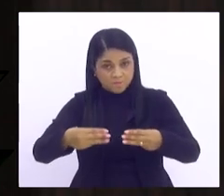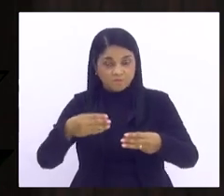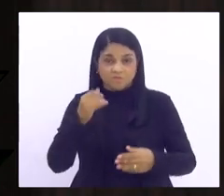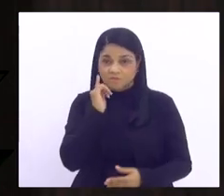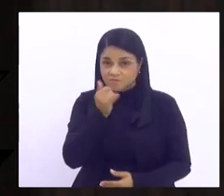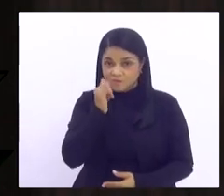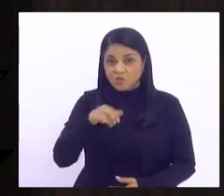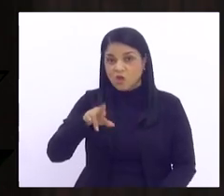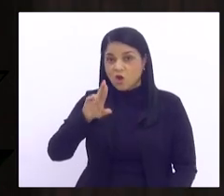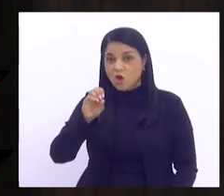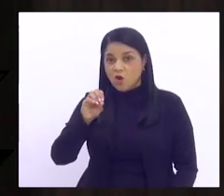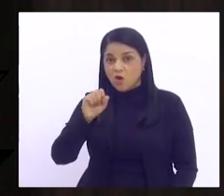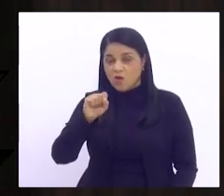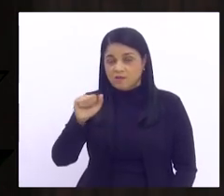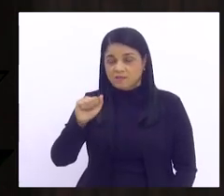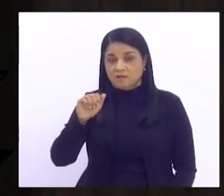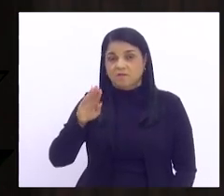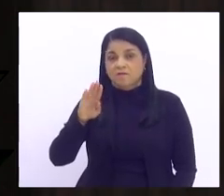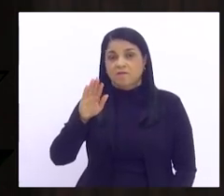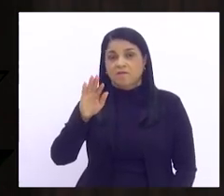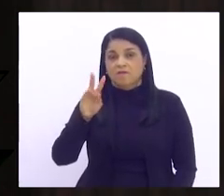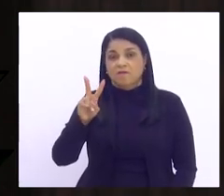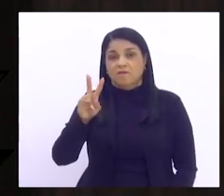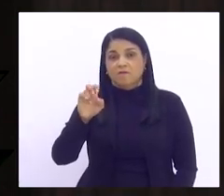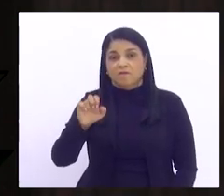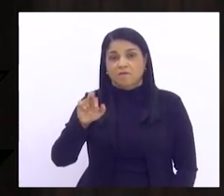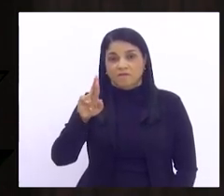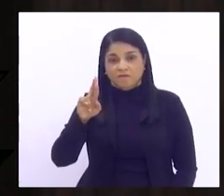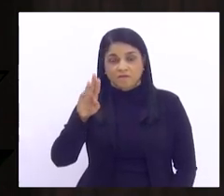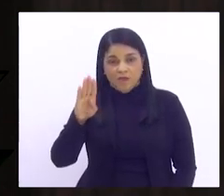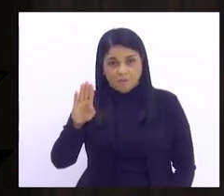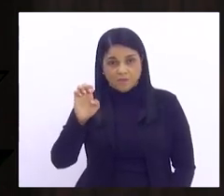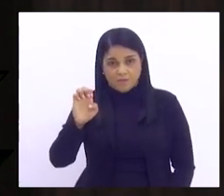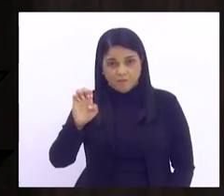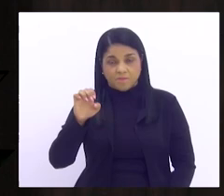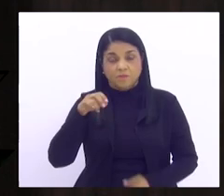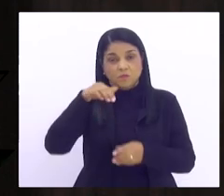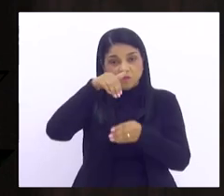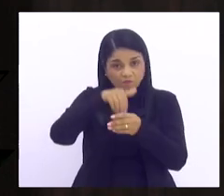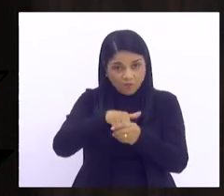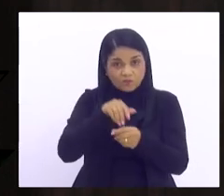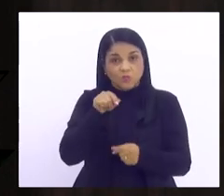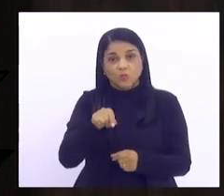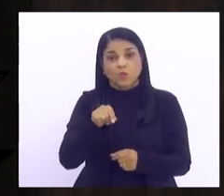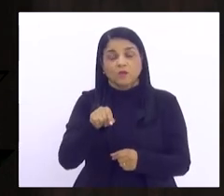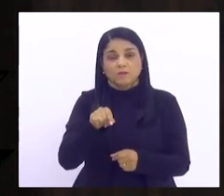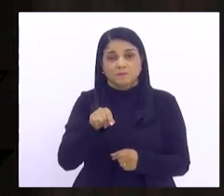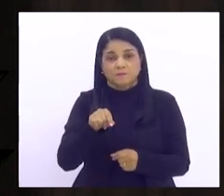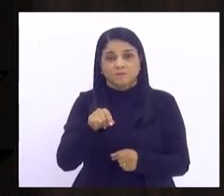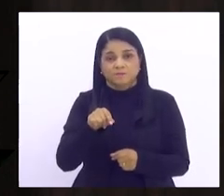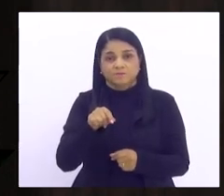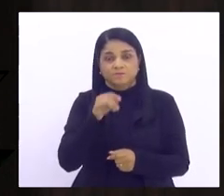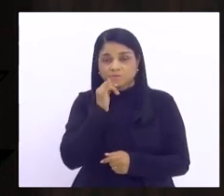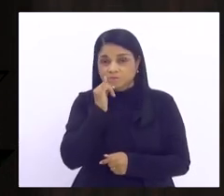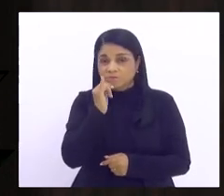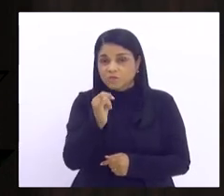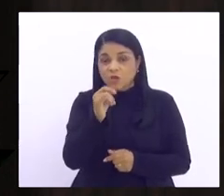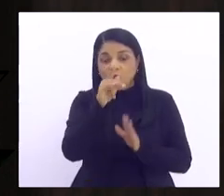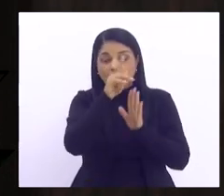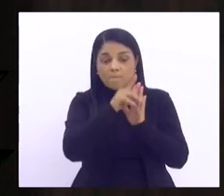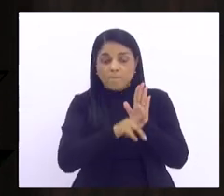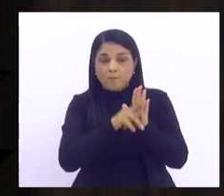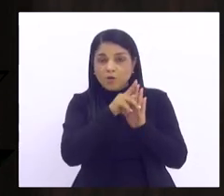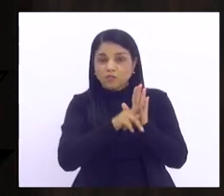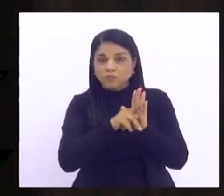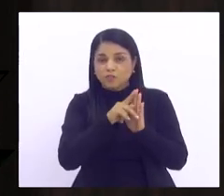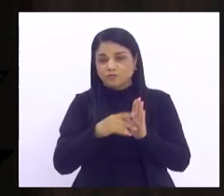Rosa Weber, no seu relatório, perdão, no seu voto, ela fala sobre o tal projeto de vida